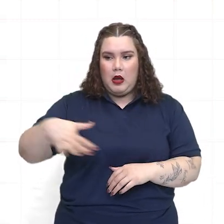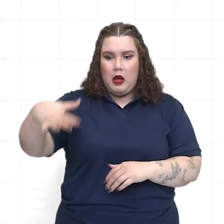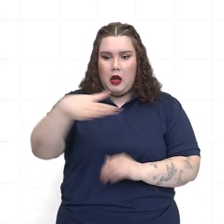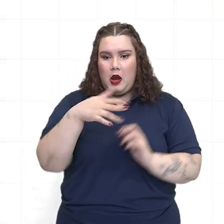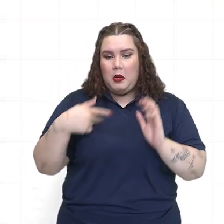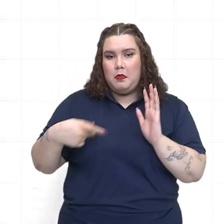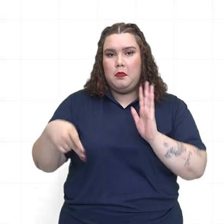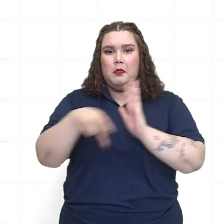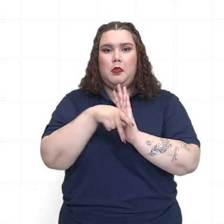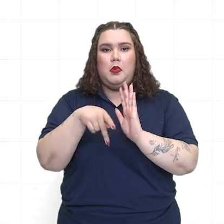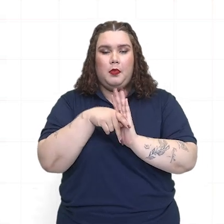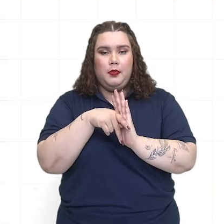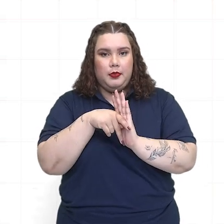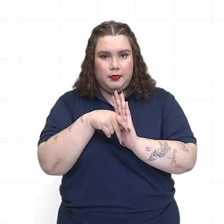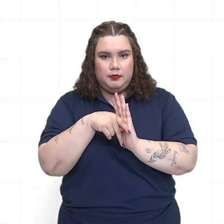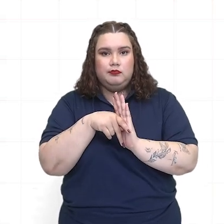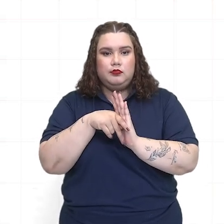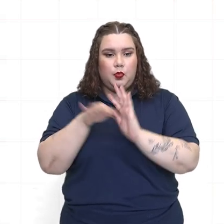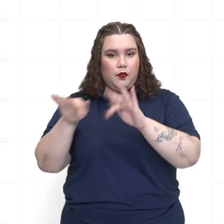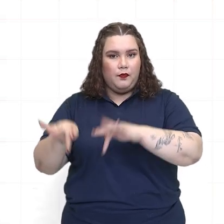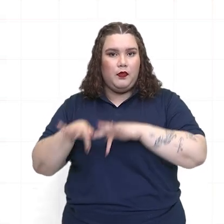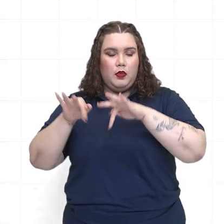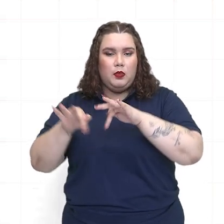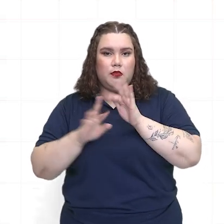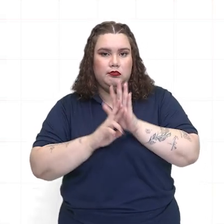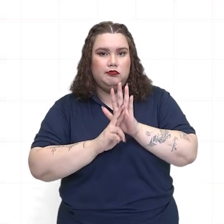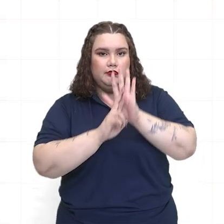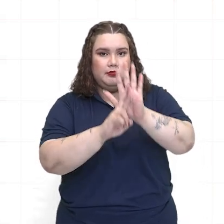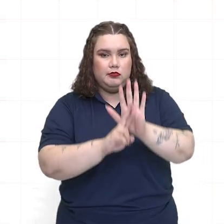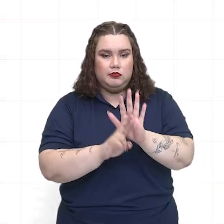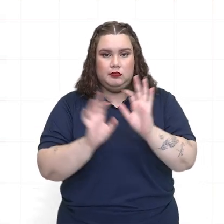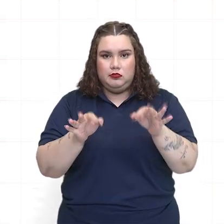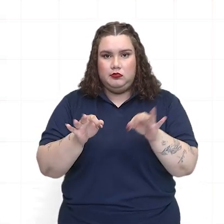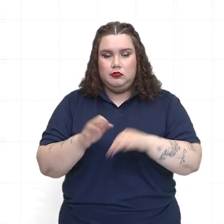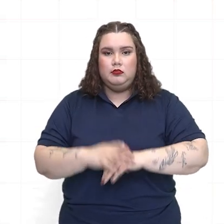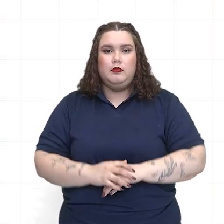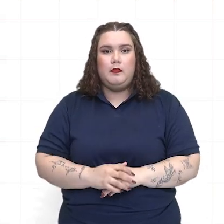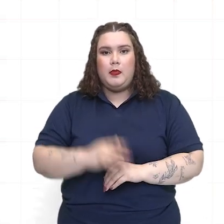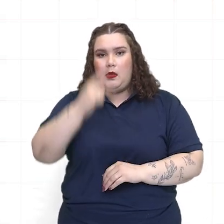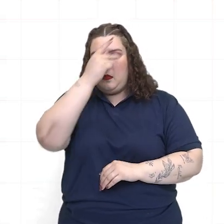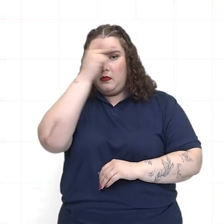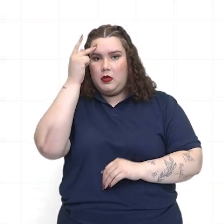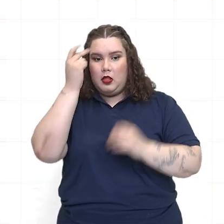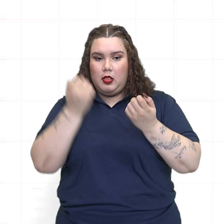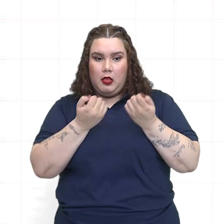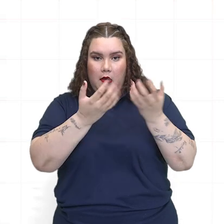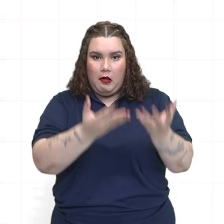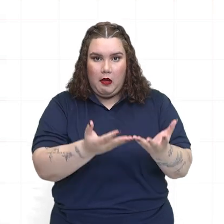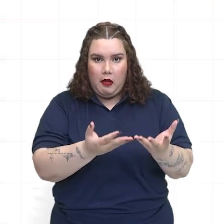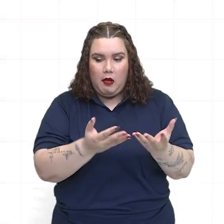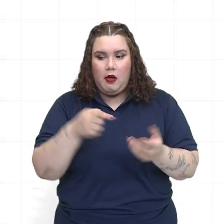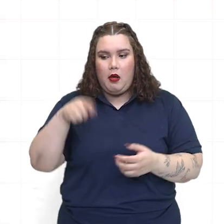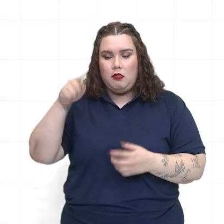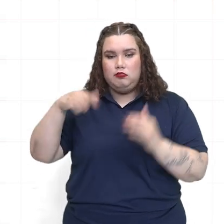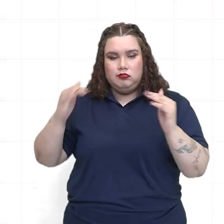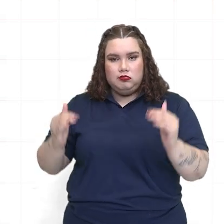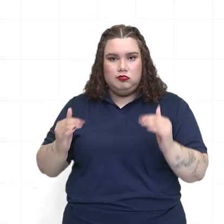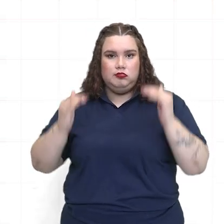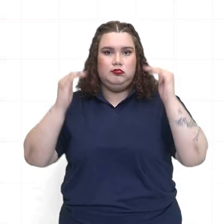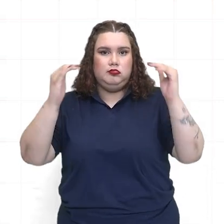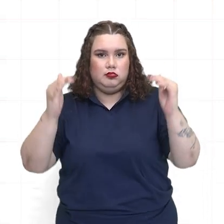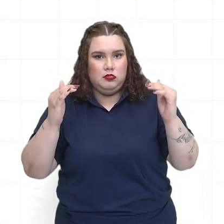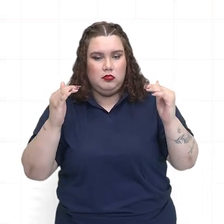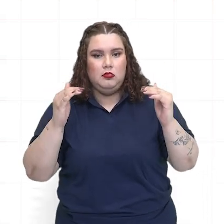contido na propriedade do senhor feudal, né? Então, quem doava tornava-se senhor, e é isso que chamamos